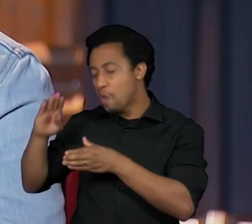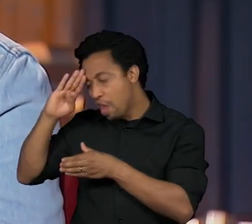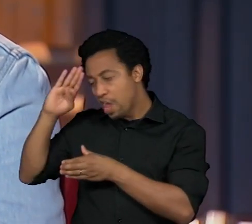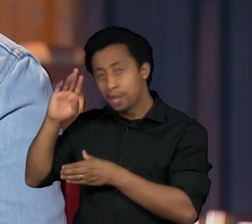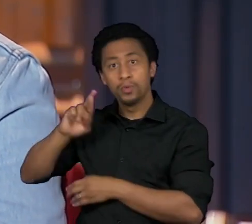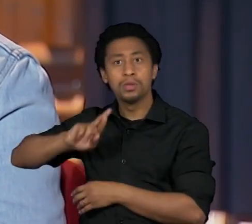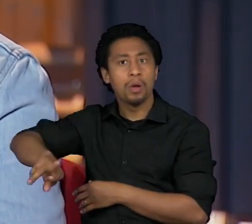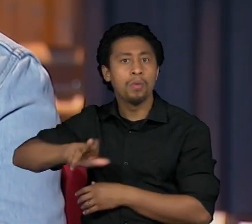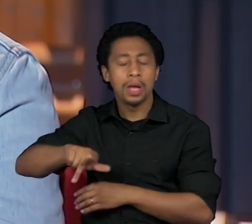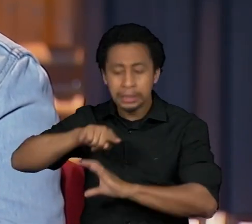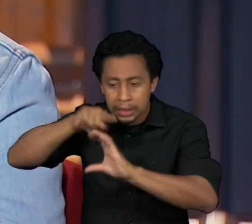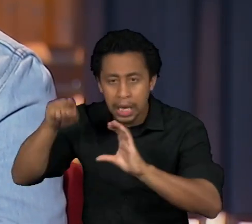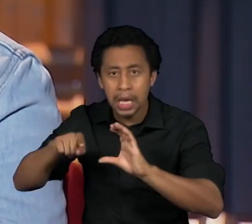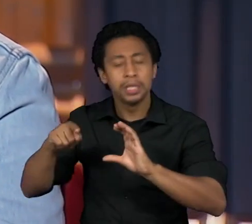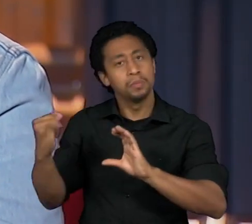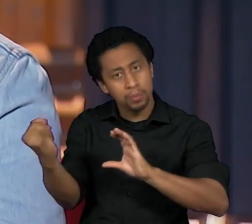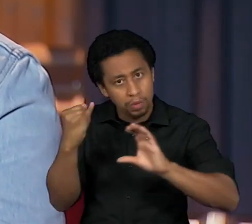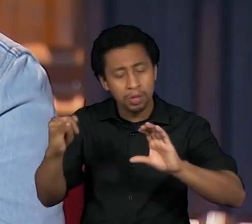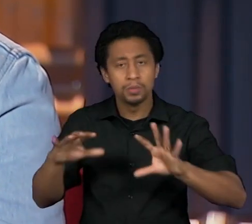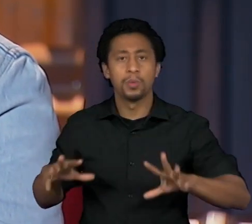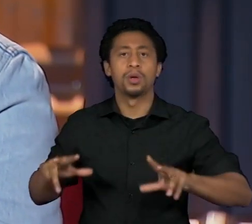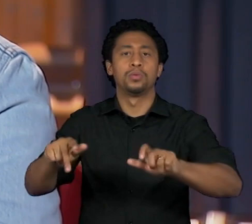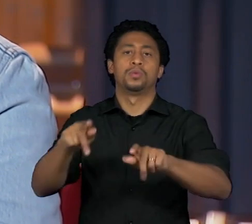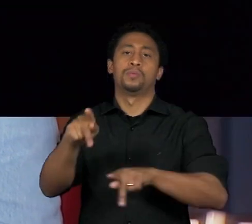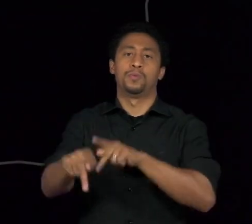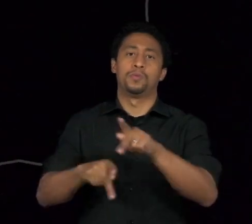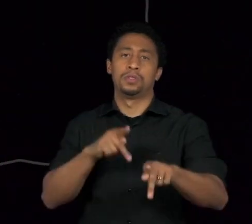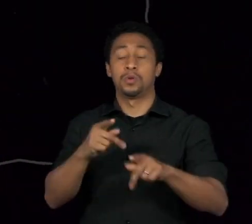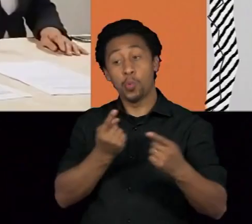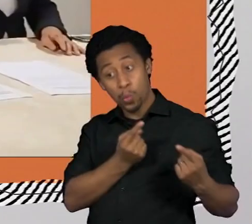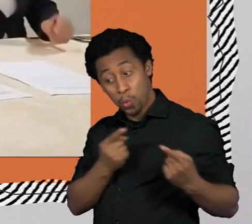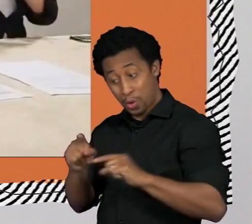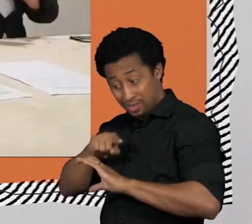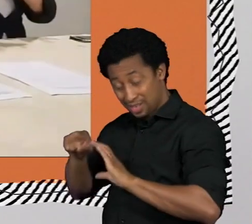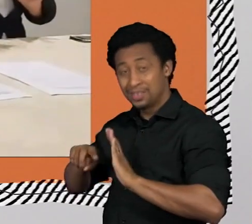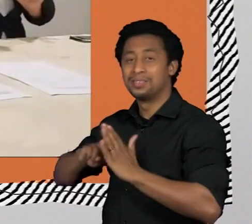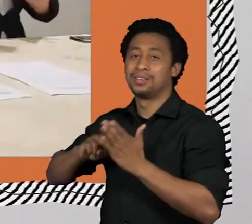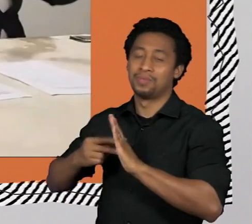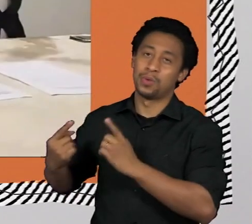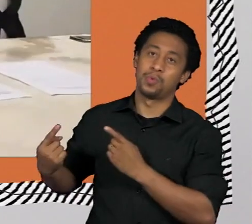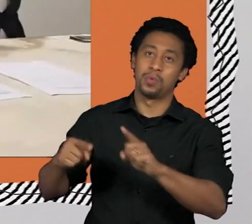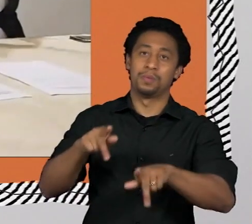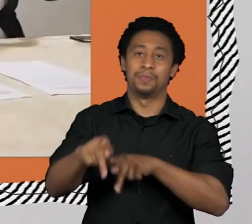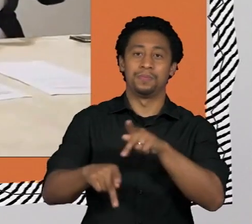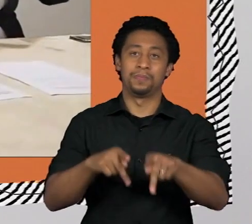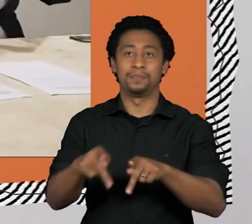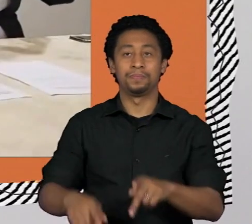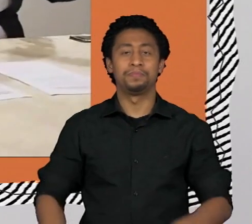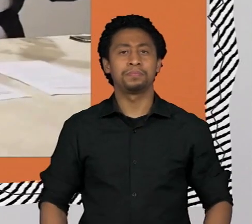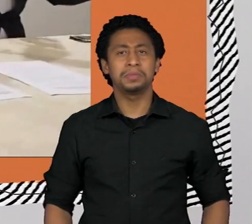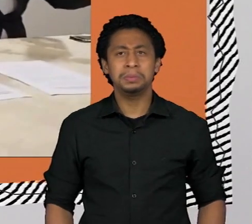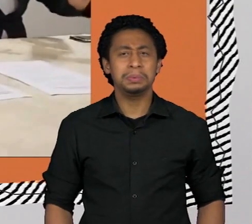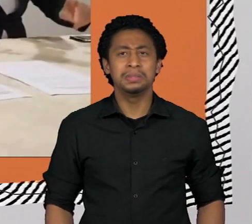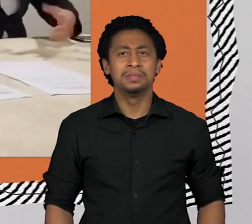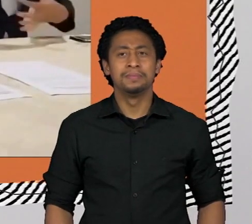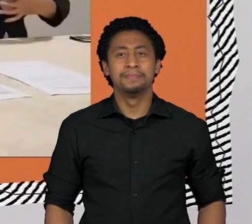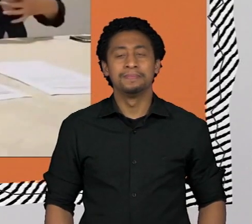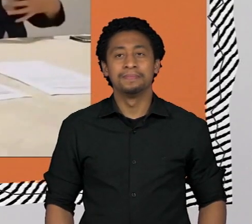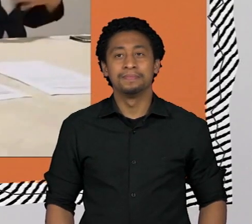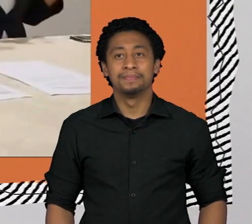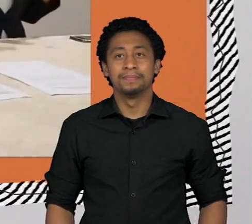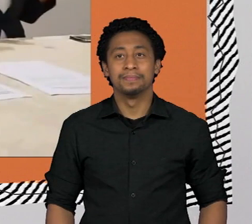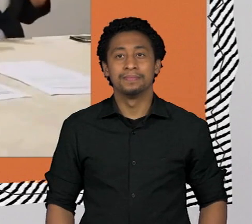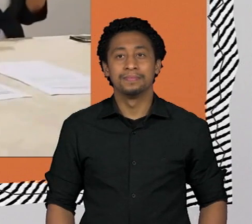toda a população. Quem ataca a ciência, ataca a população. Sem problema, se tu começar a sentir um negócio esquisito